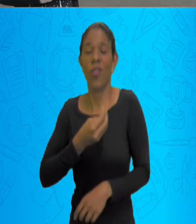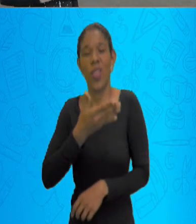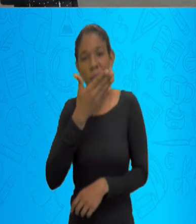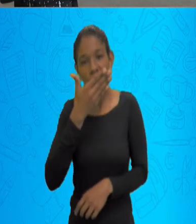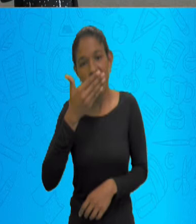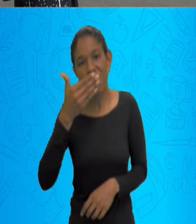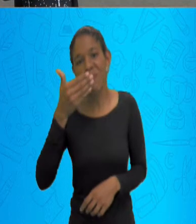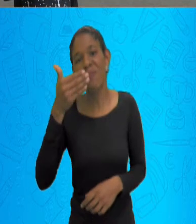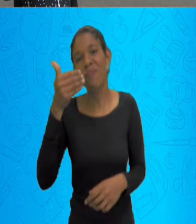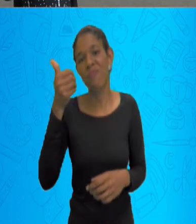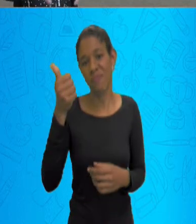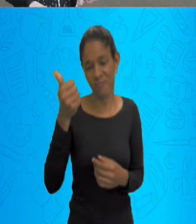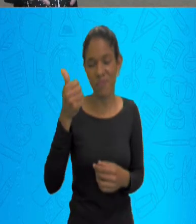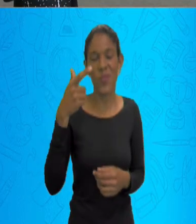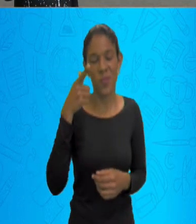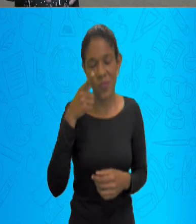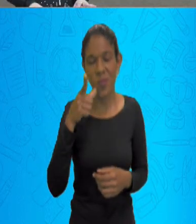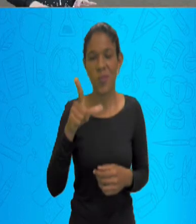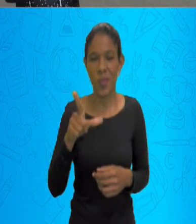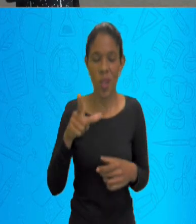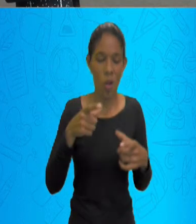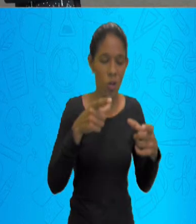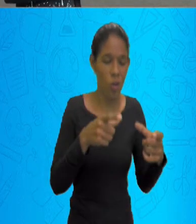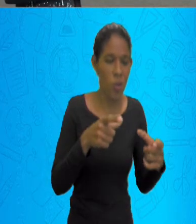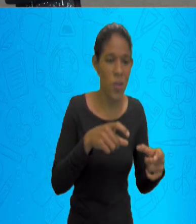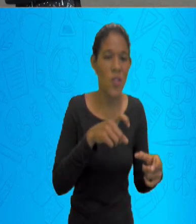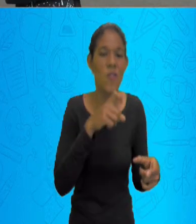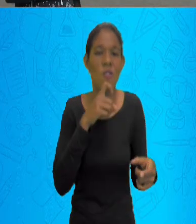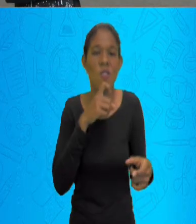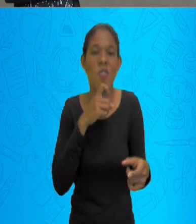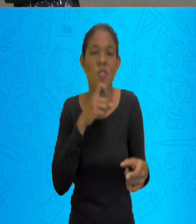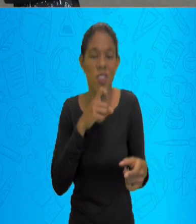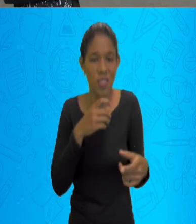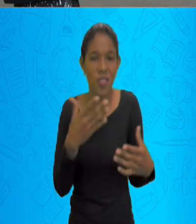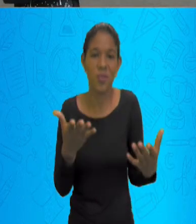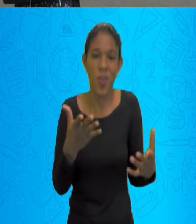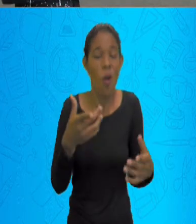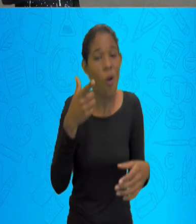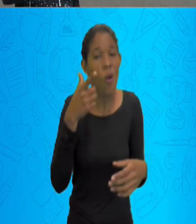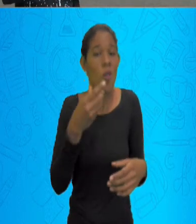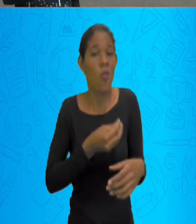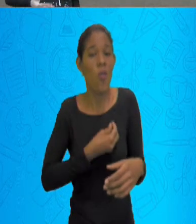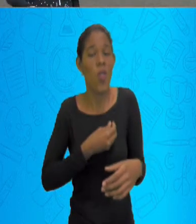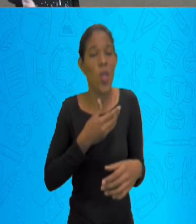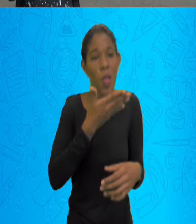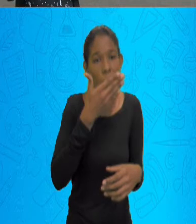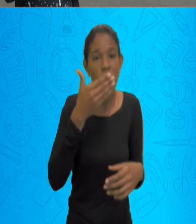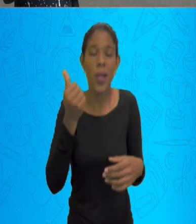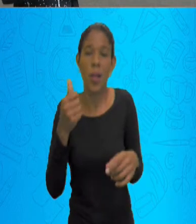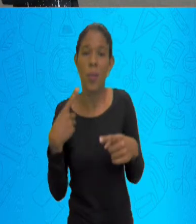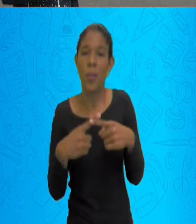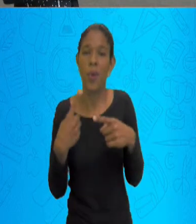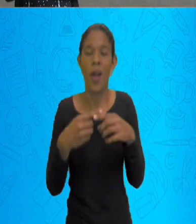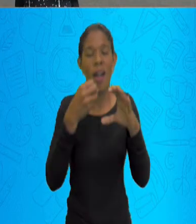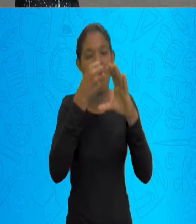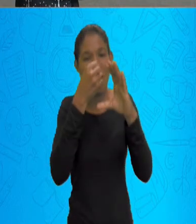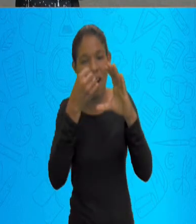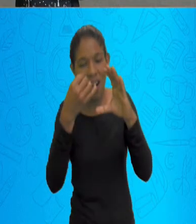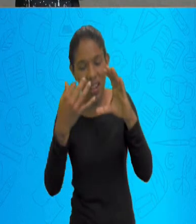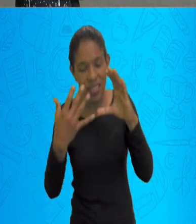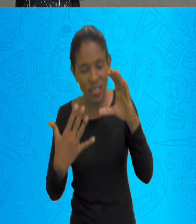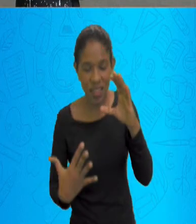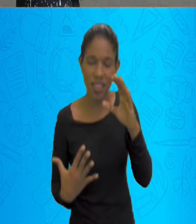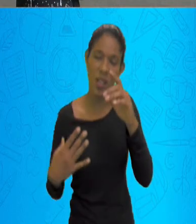lá no lugar, no espaço onde eles vivem. Por quê? As características que eles vêm trazendo lá